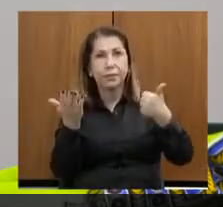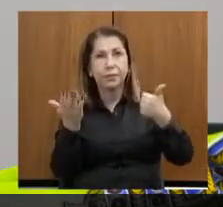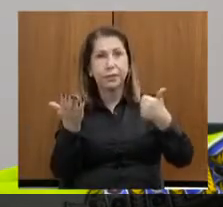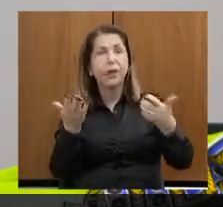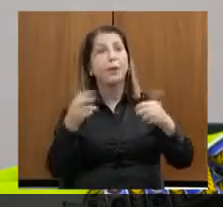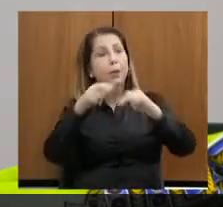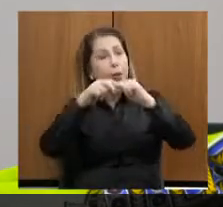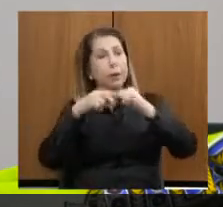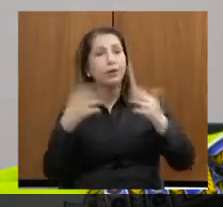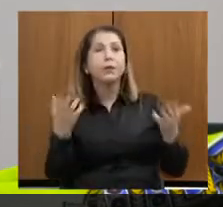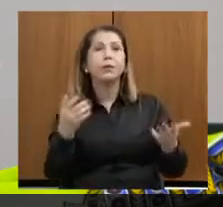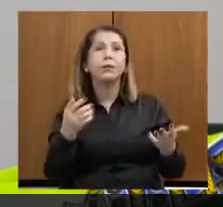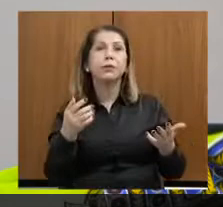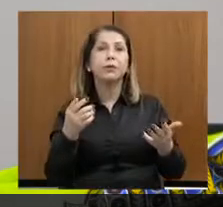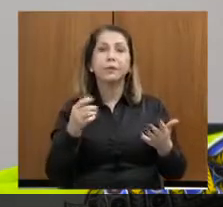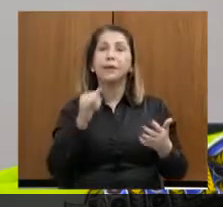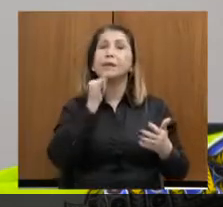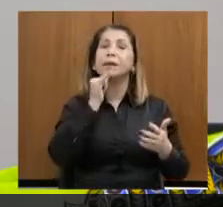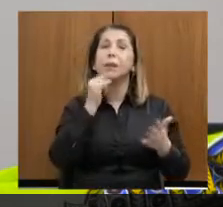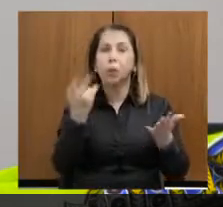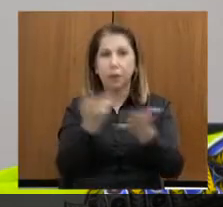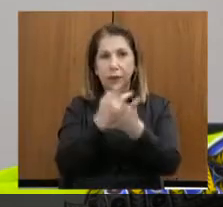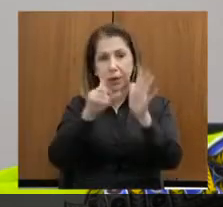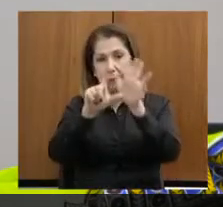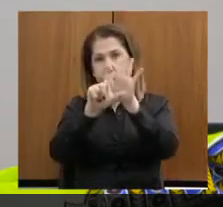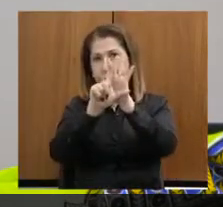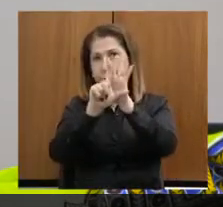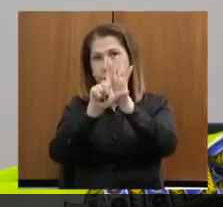exemplo da Audi Bank é uma política Federal